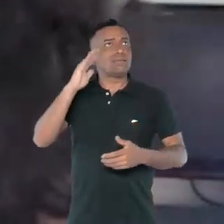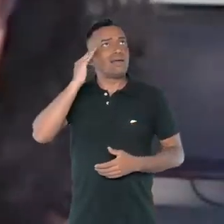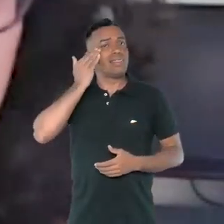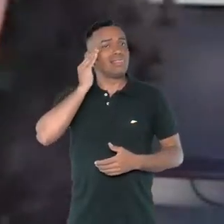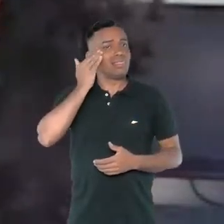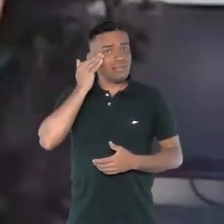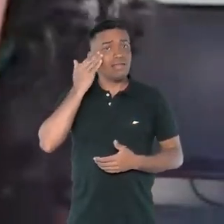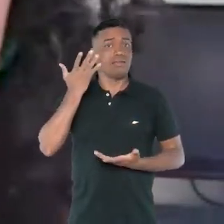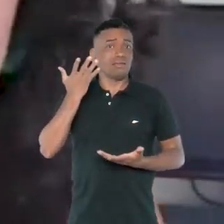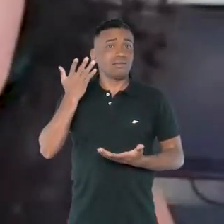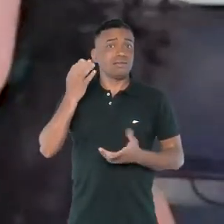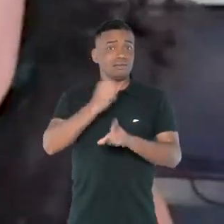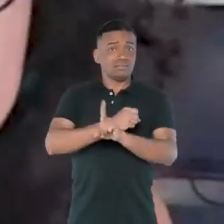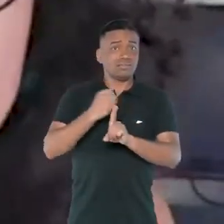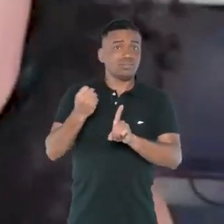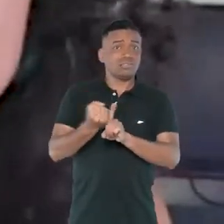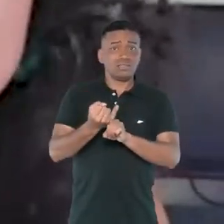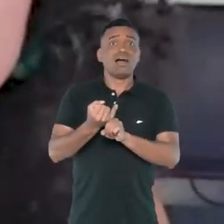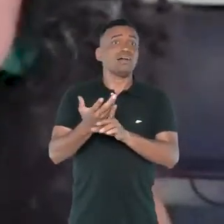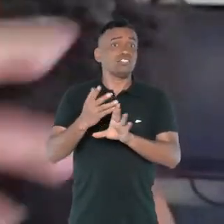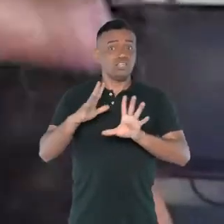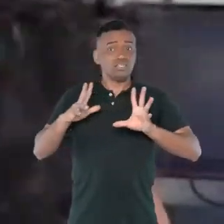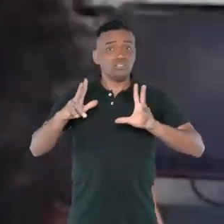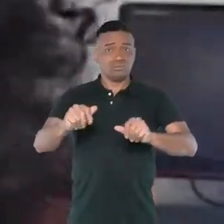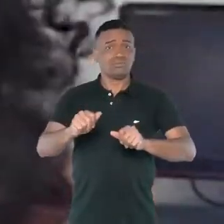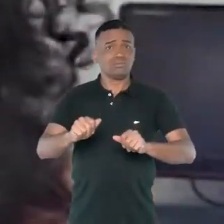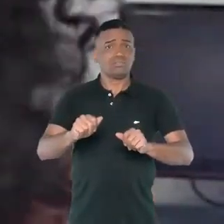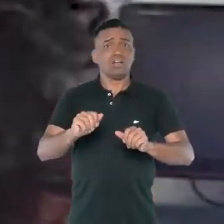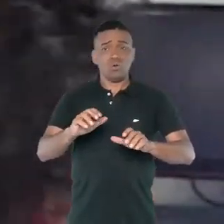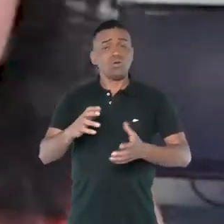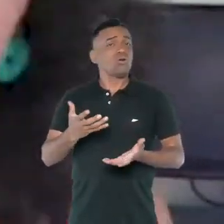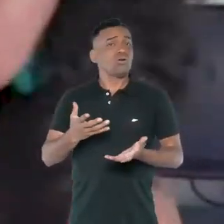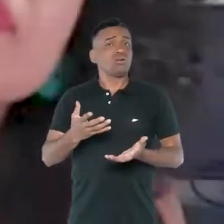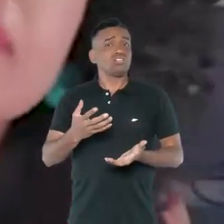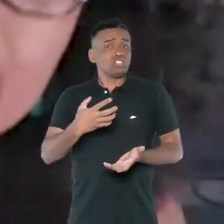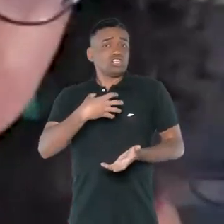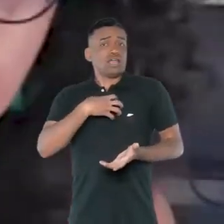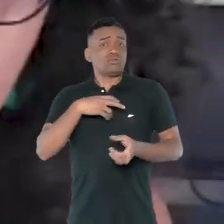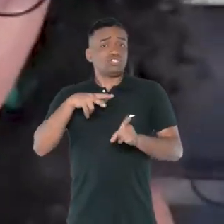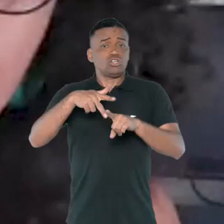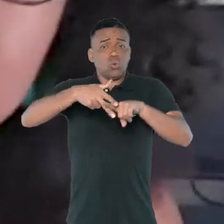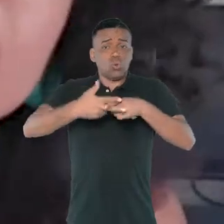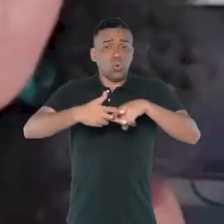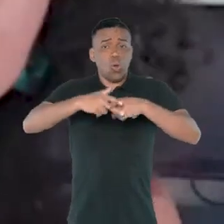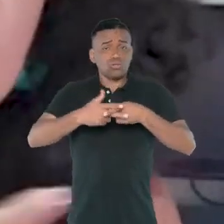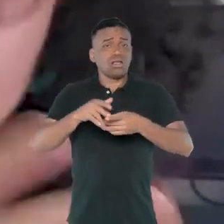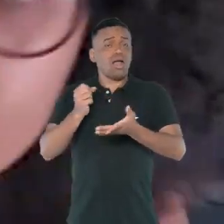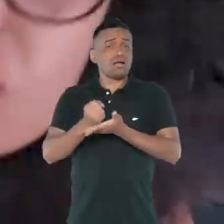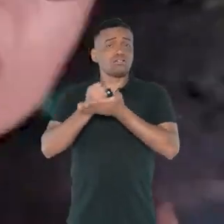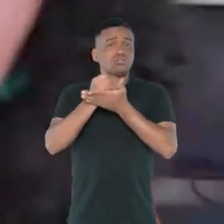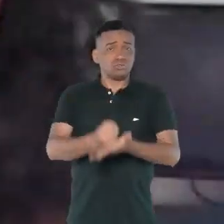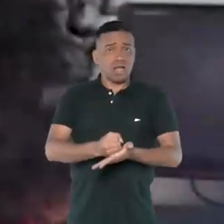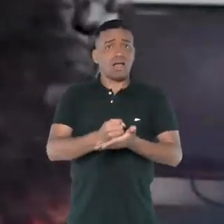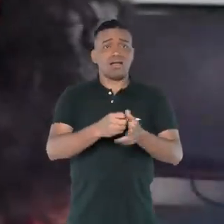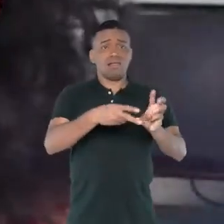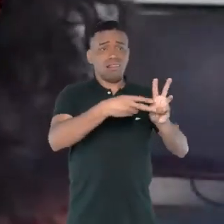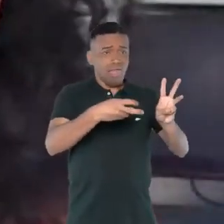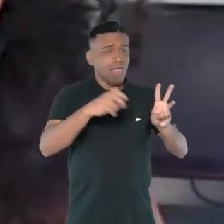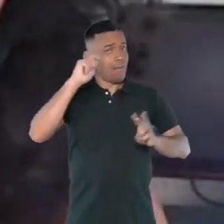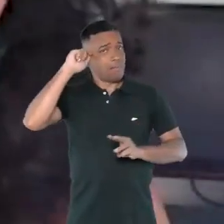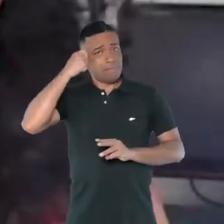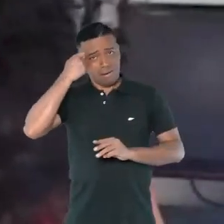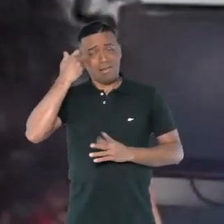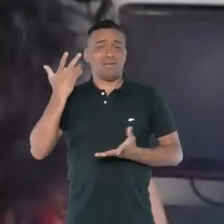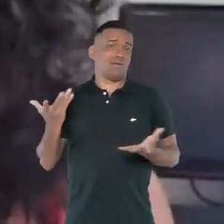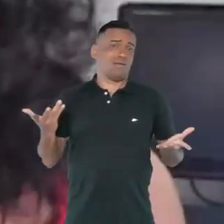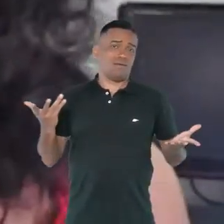e indígenas, enfim, que precisam entender que sociedade que elas estão vivendo, né? E quais são as formas de reparação que a gente precisa